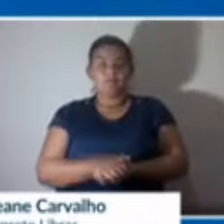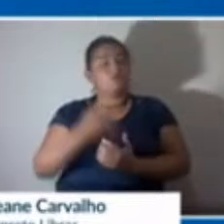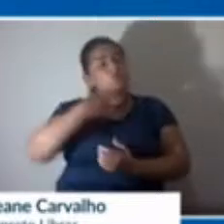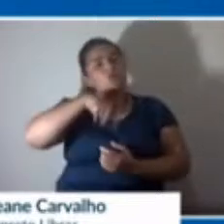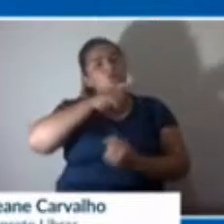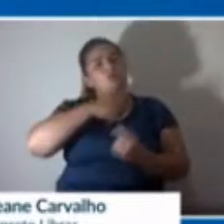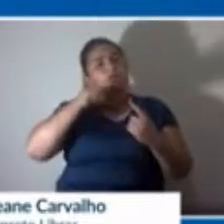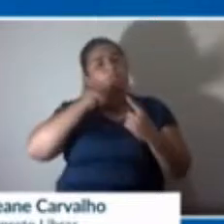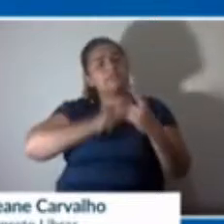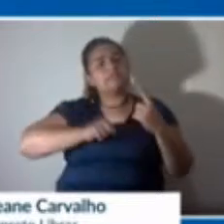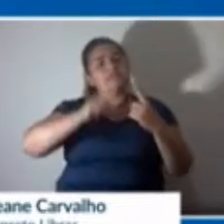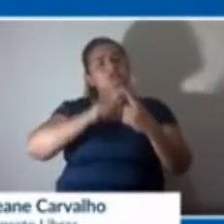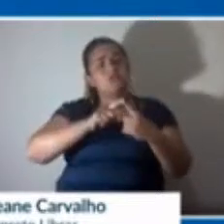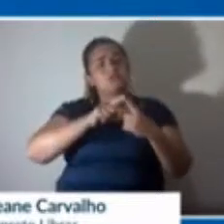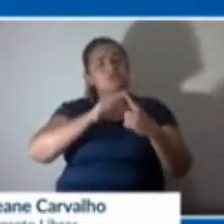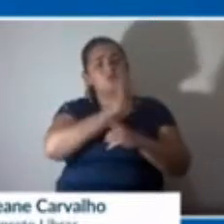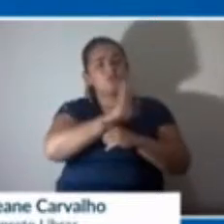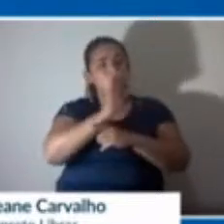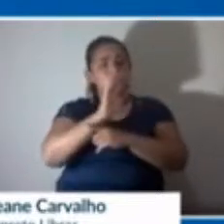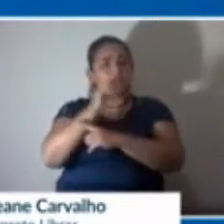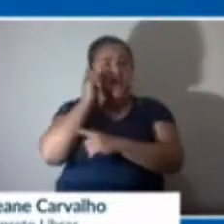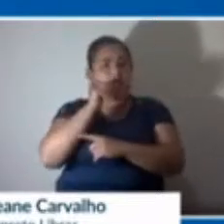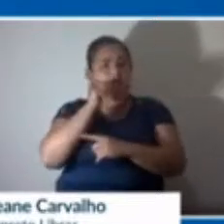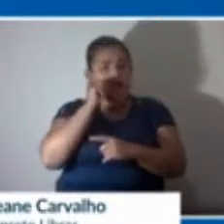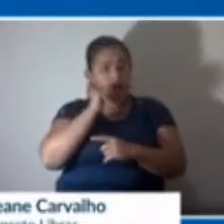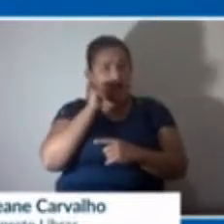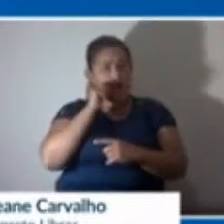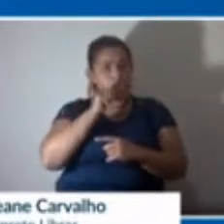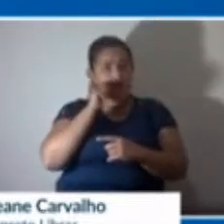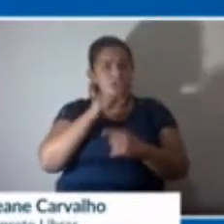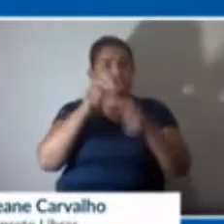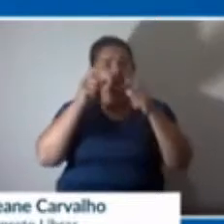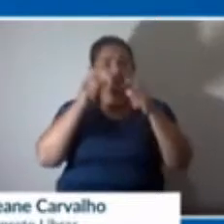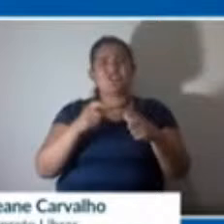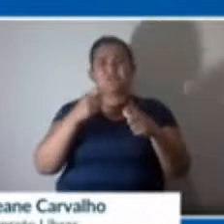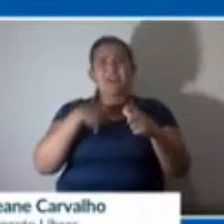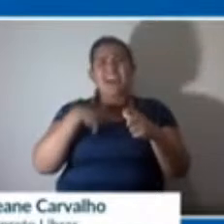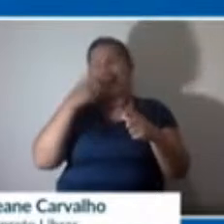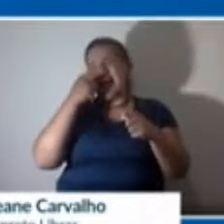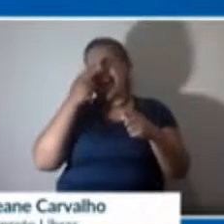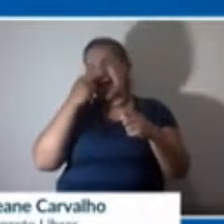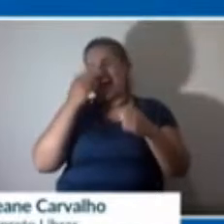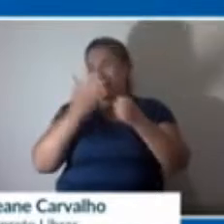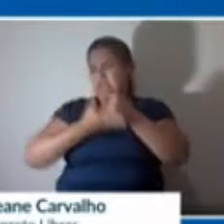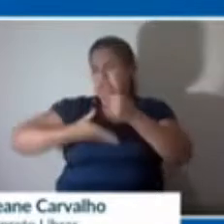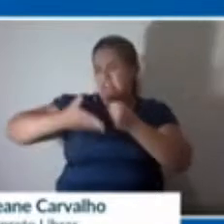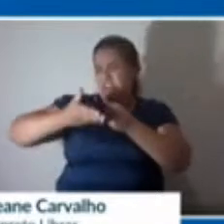filmes realizados por mulheres, nós estamos caindo num essencialismo, né, do ser feminino.